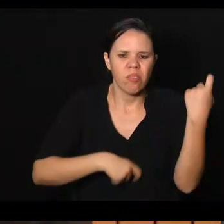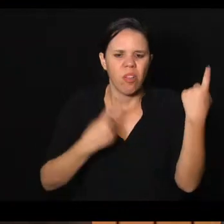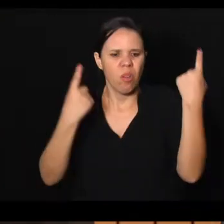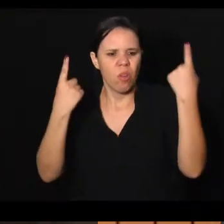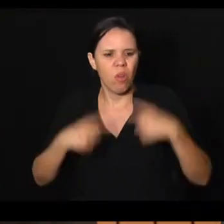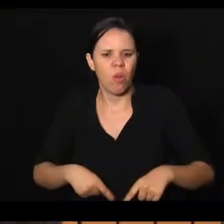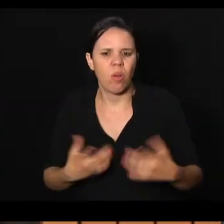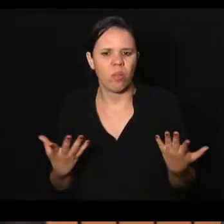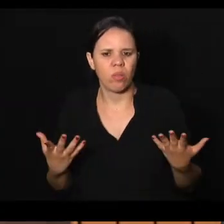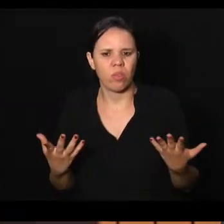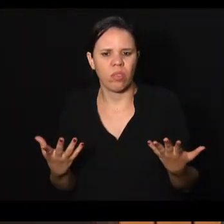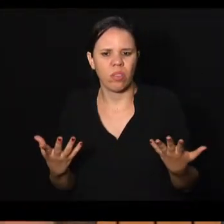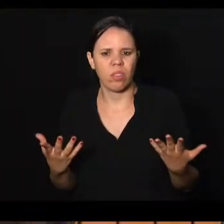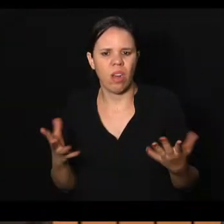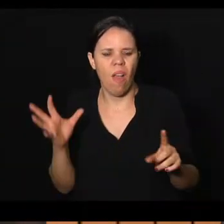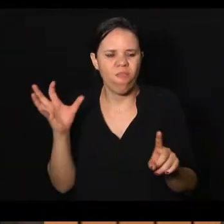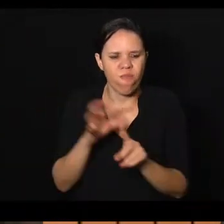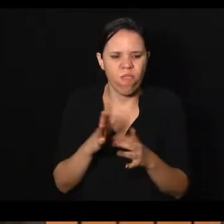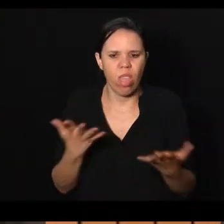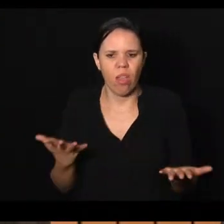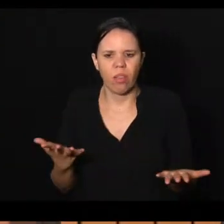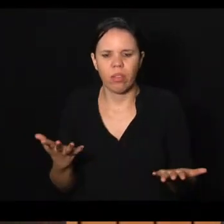Alguns dizem o seguinte: ministra,